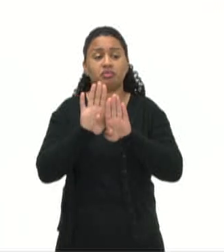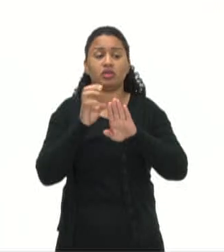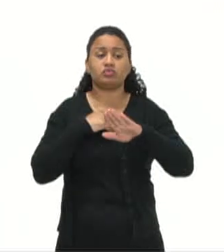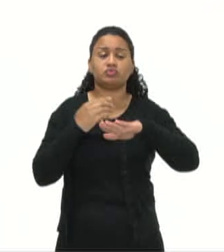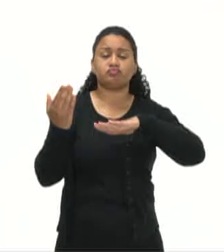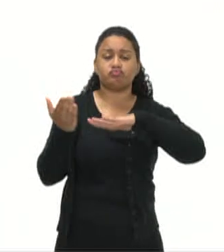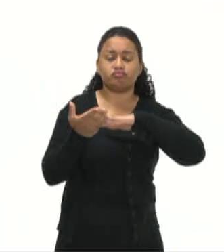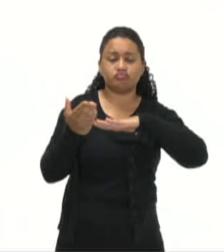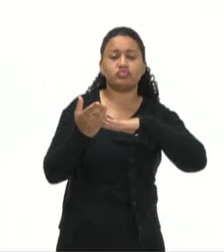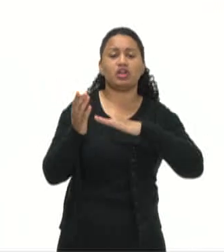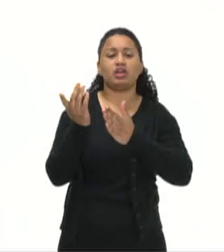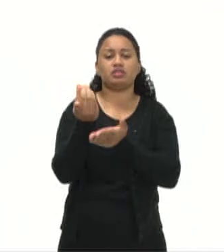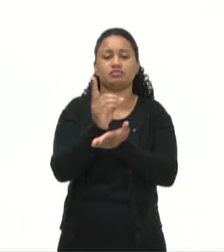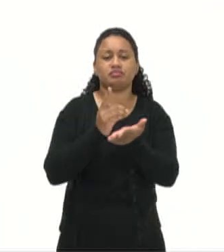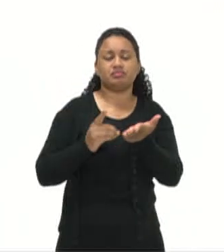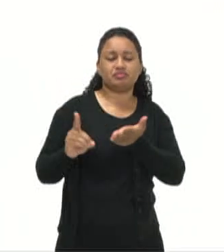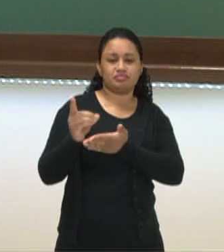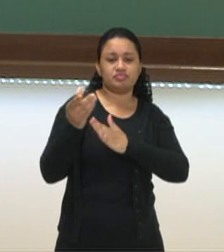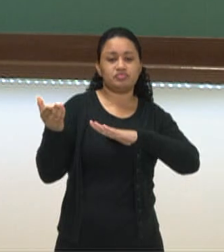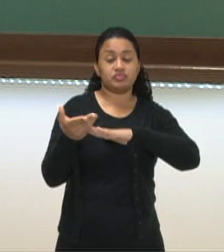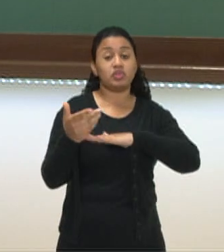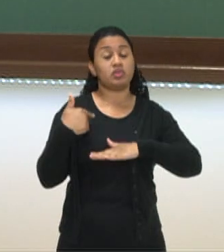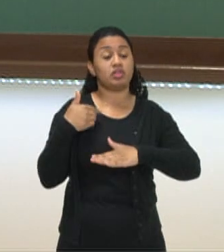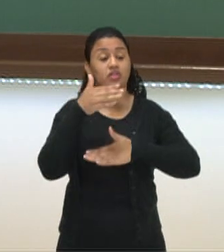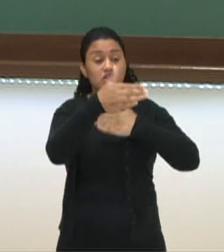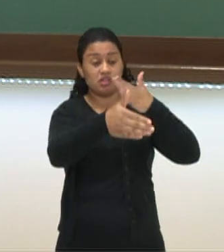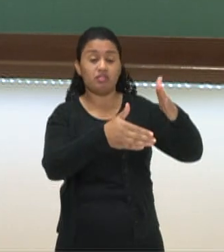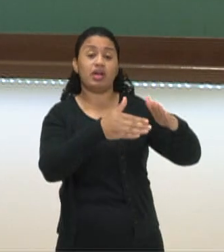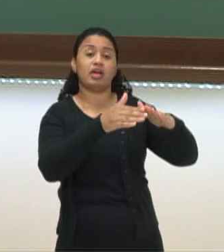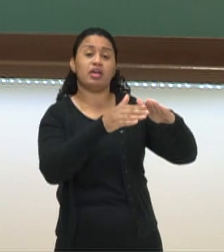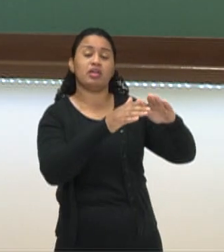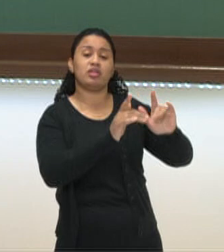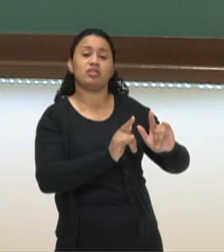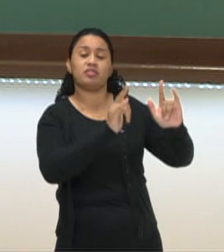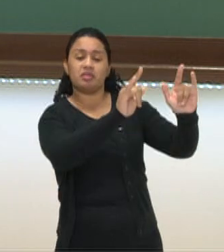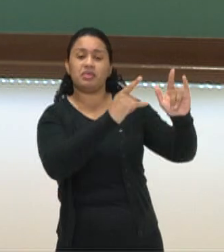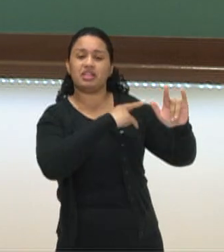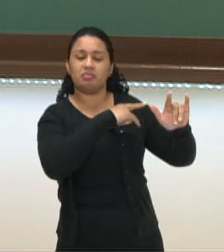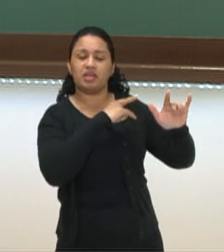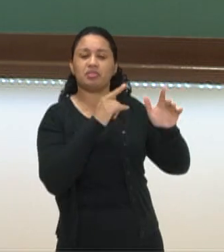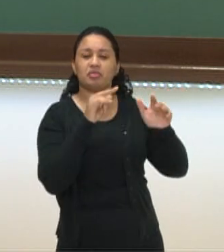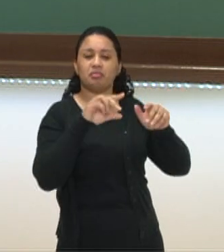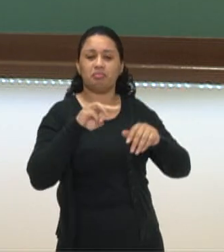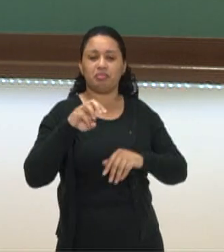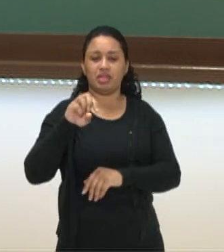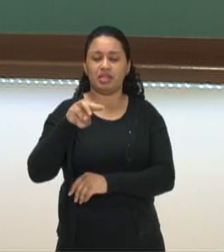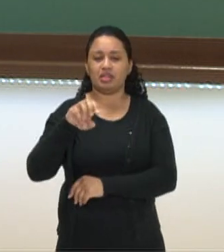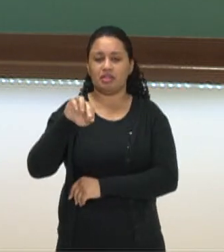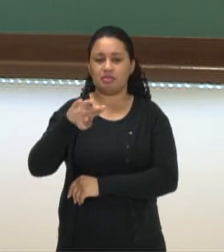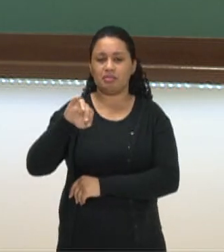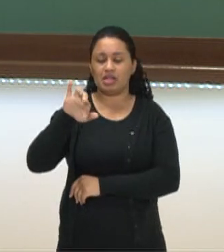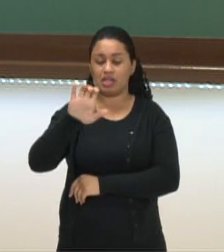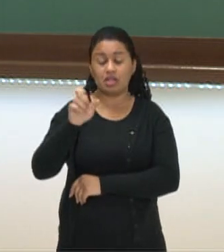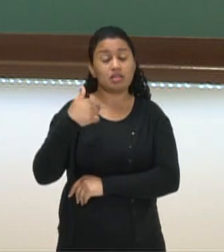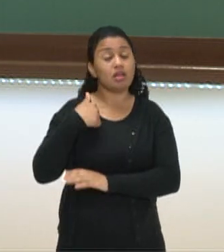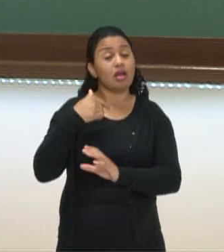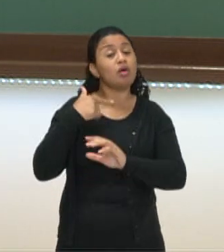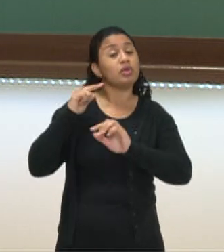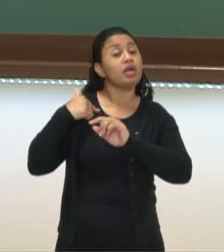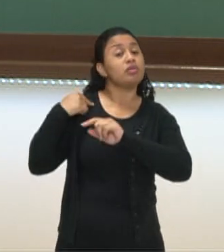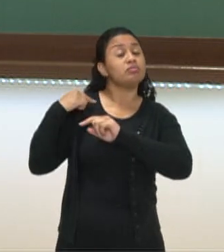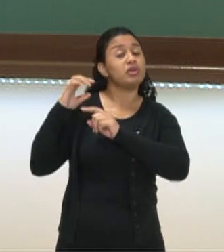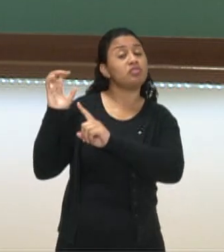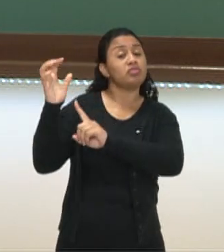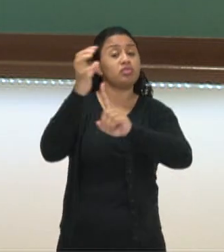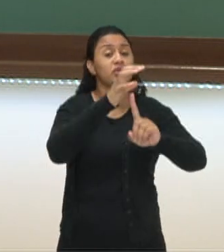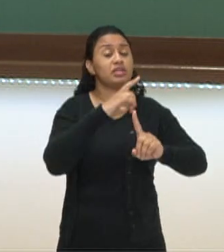O design que nós vemos hoje, quando você vai num apartamento minimalista, que tem o mínimo de coisas, tem o sofá branco, a parede branca, isso é uma herança do Malevich. Isso é uma tendência que o